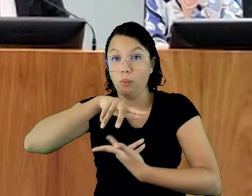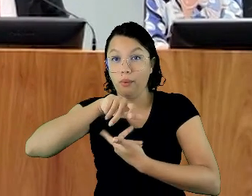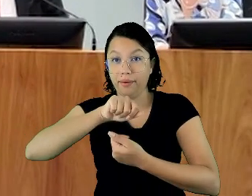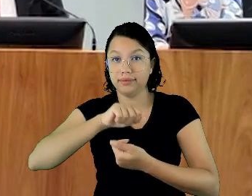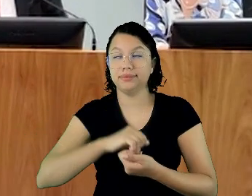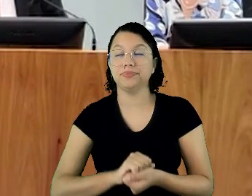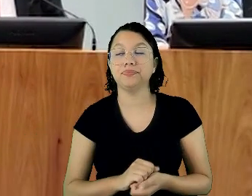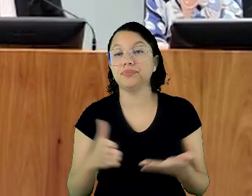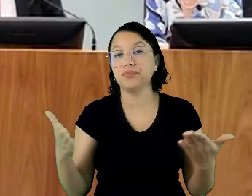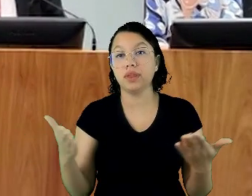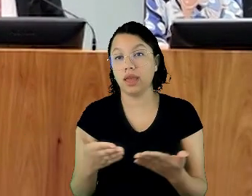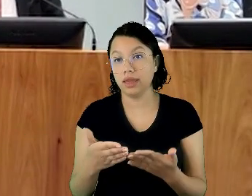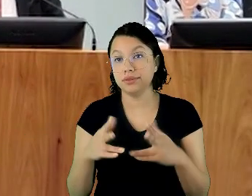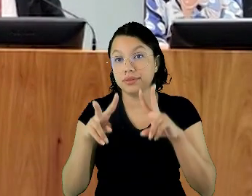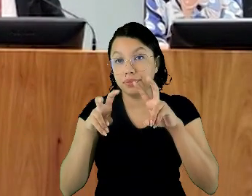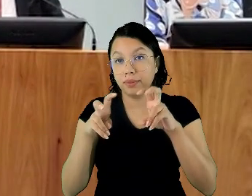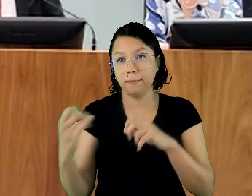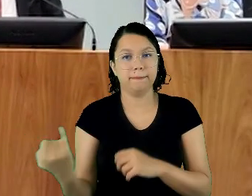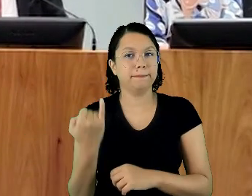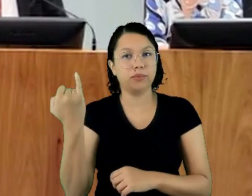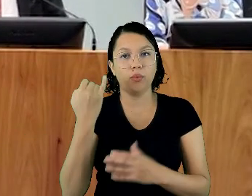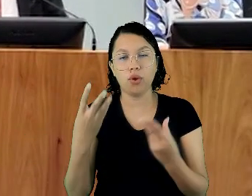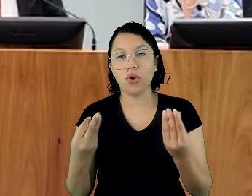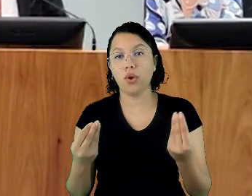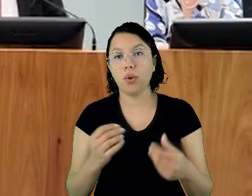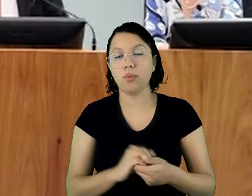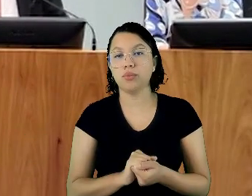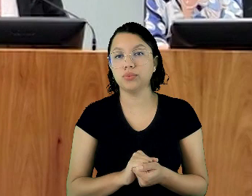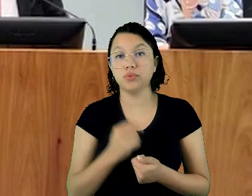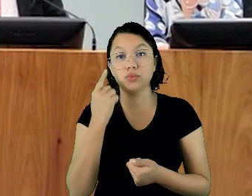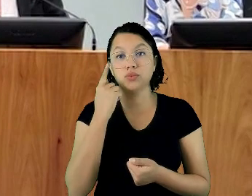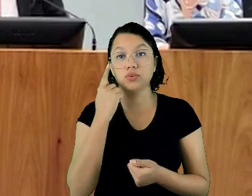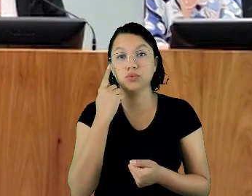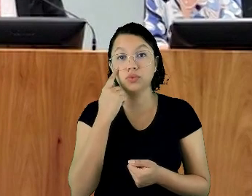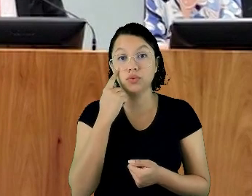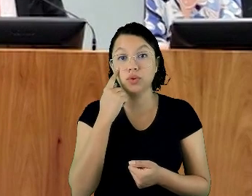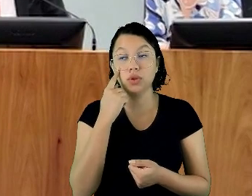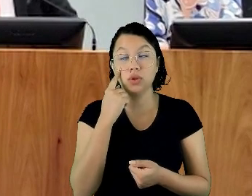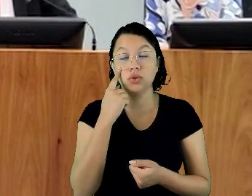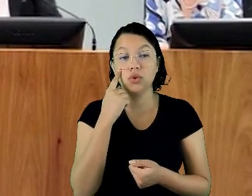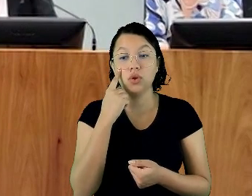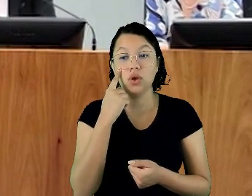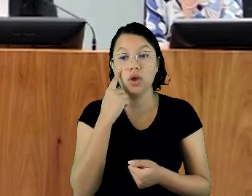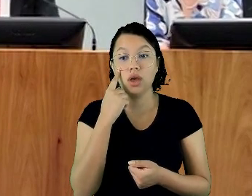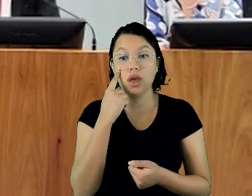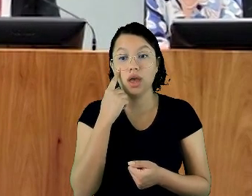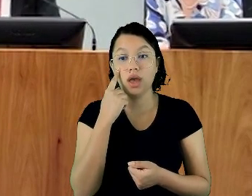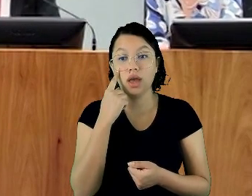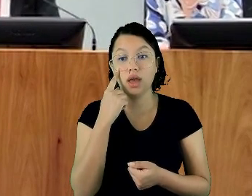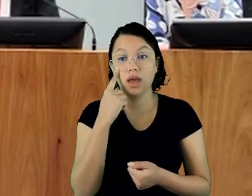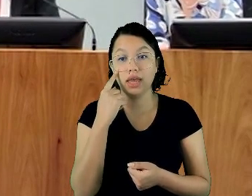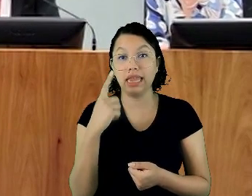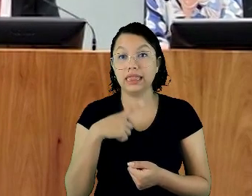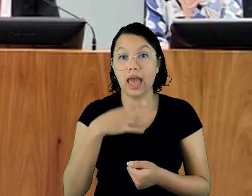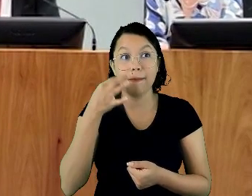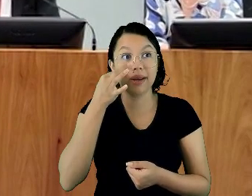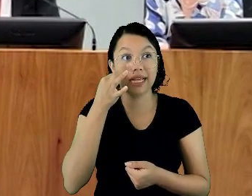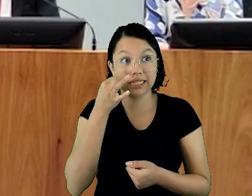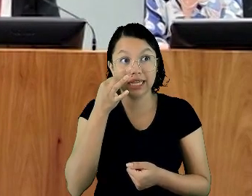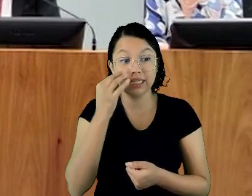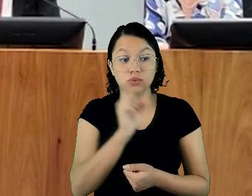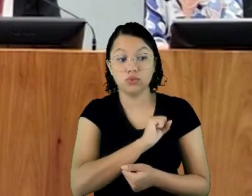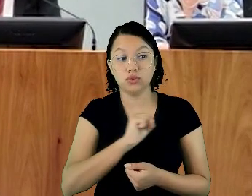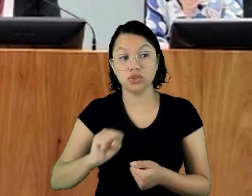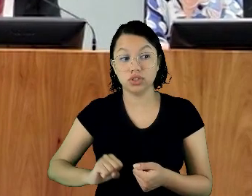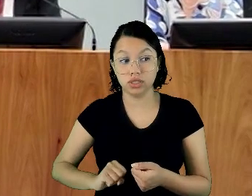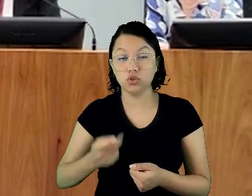importante e vejo a presença do senador da República aqui para tratar deste tema. Em sua